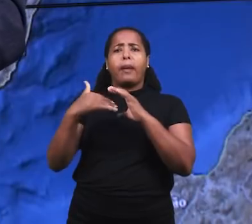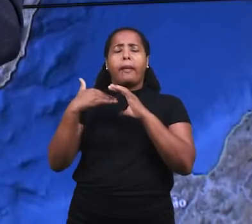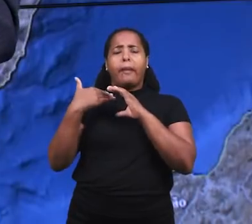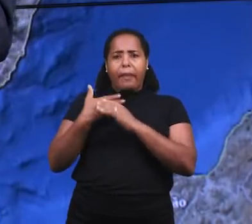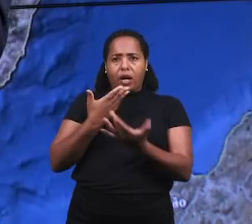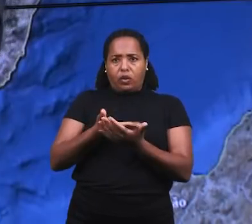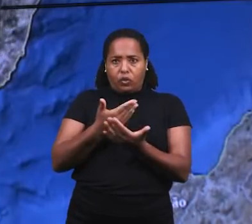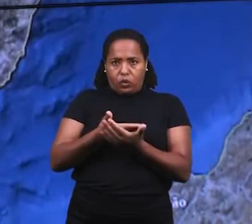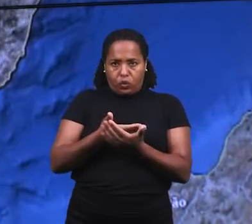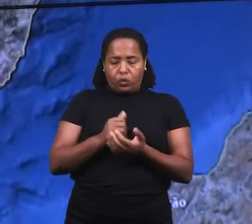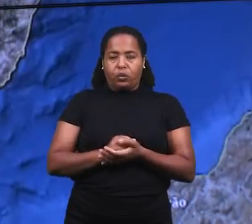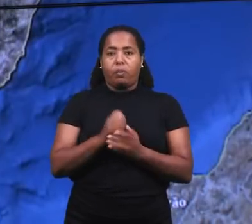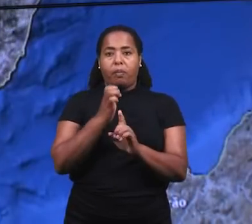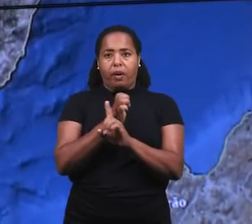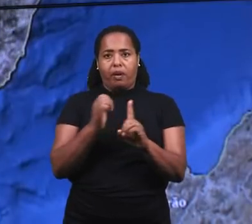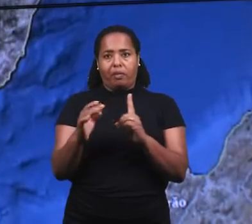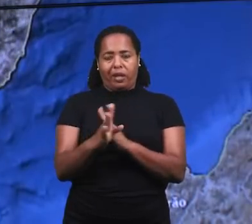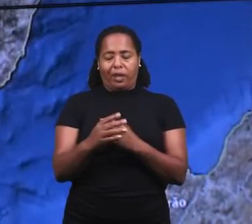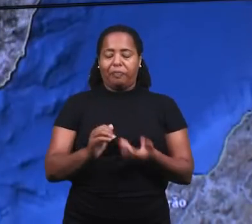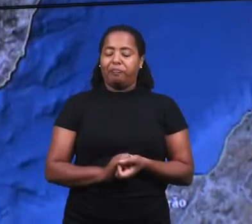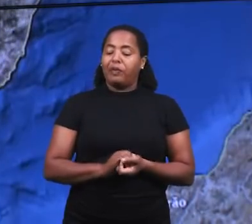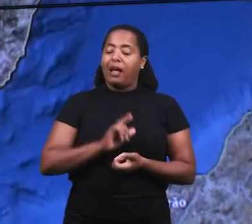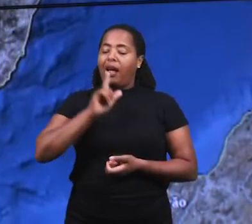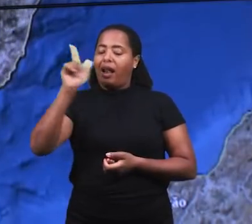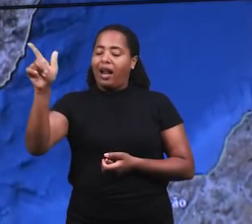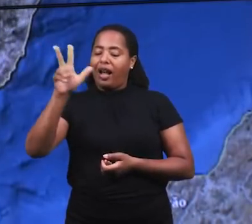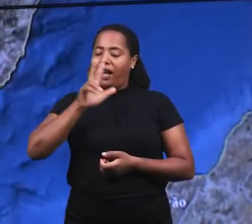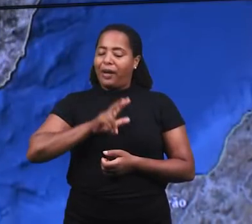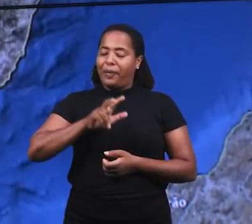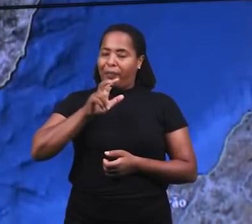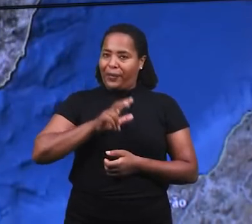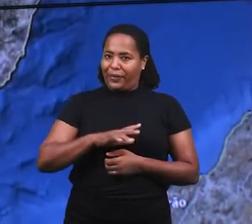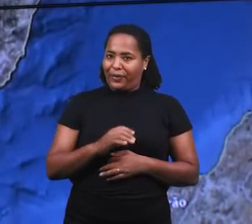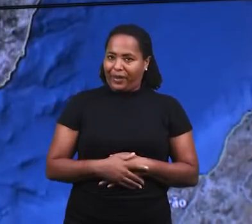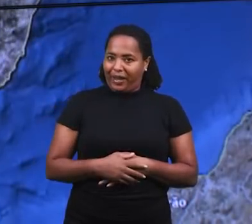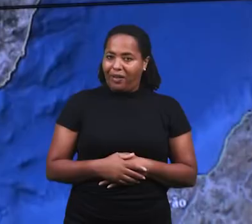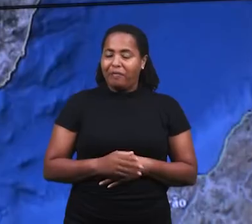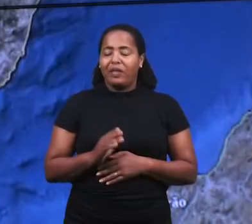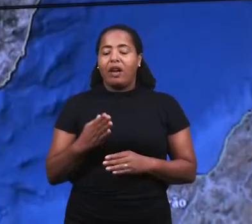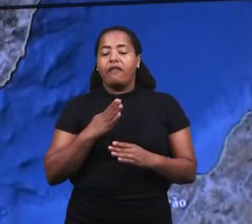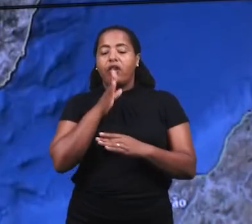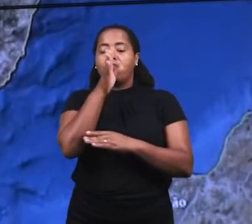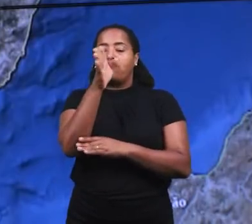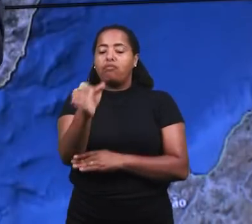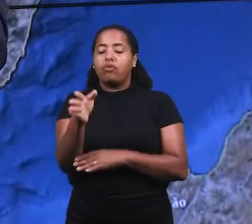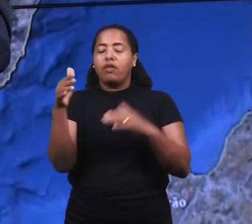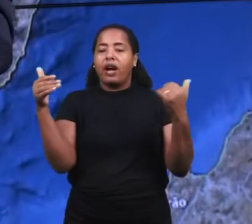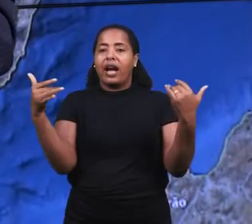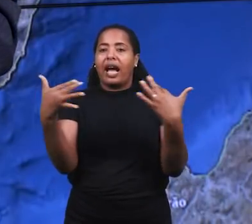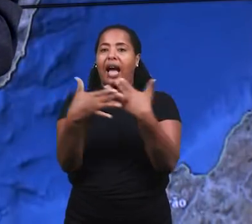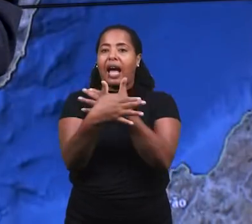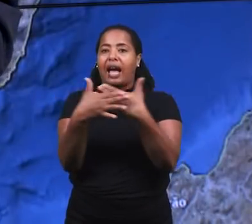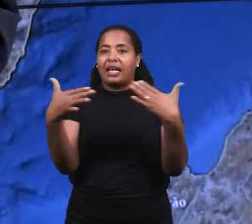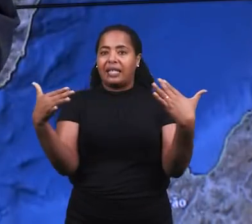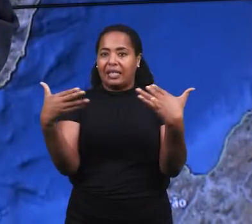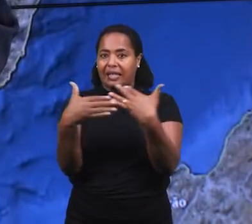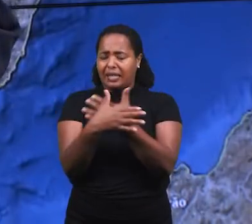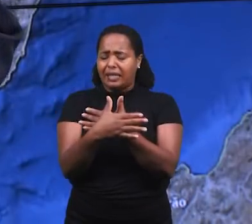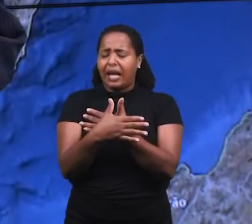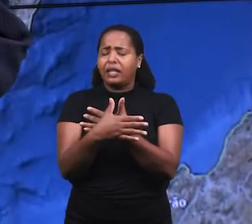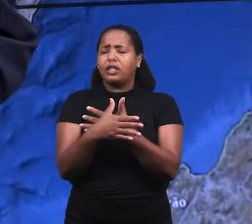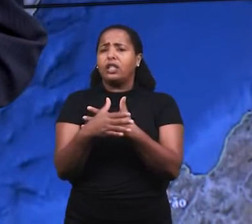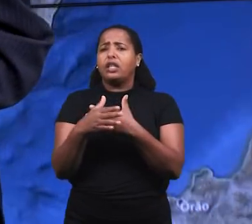estudos enviados para a escola bíblica dominical. E agora, estando em Portugal, nós iremos nos direcionar para